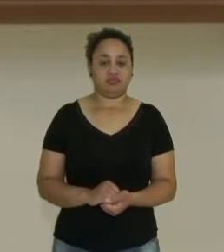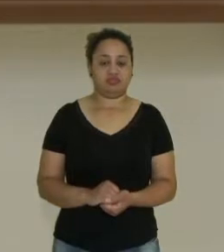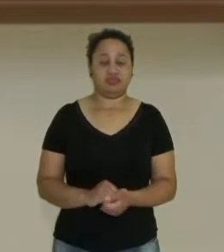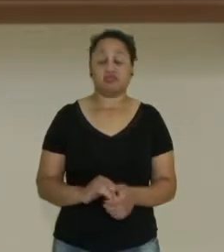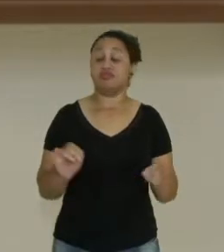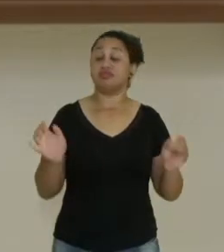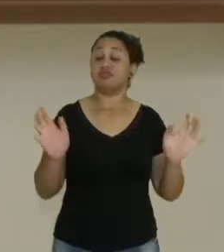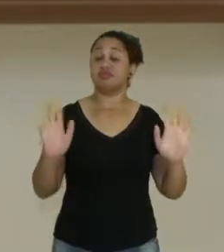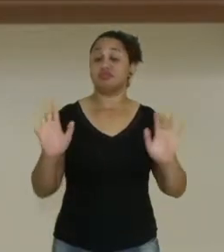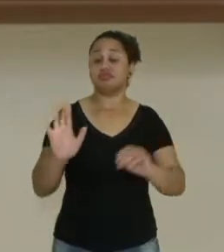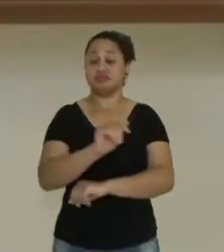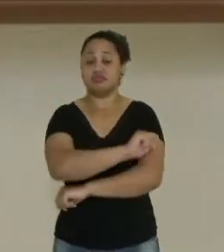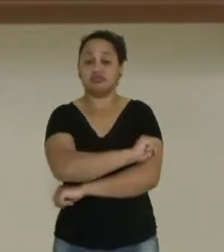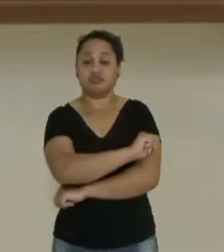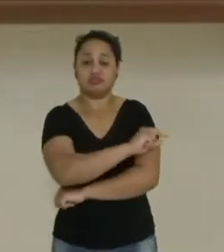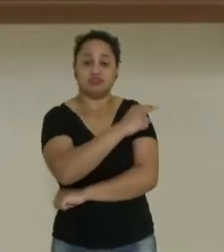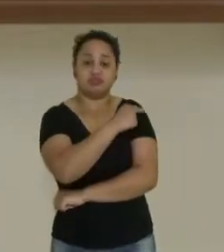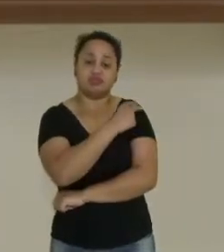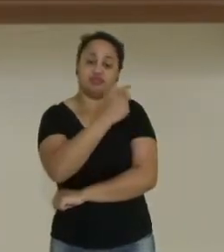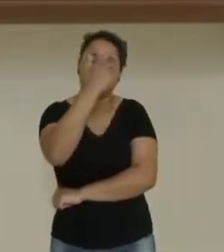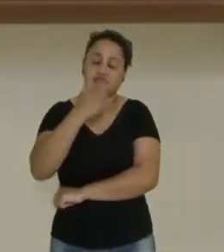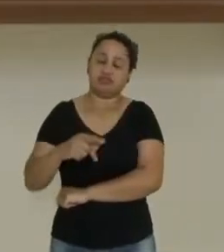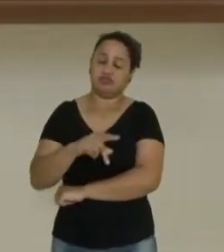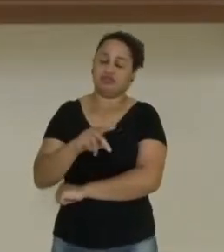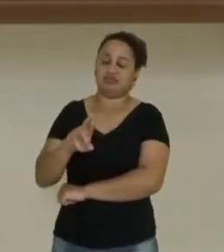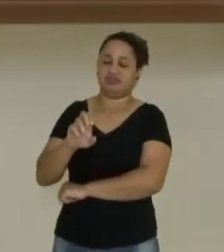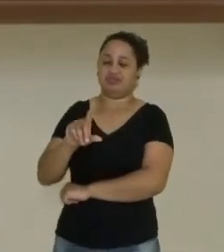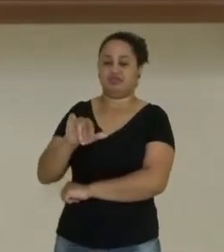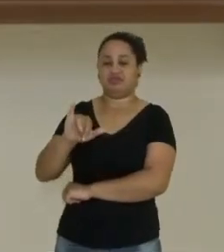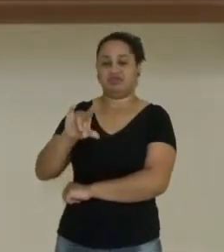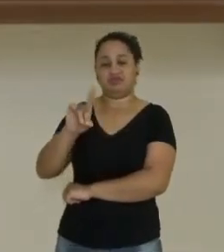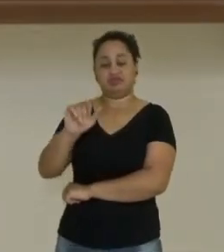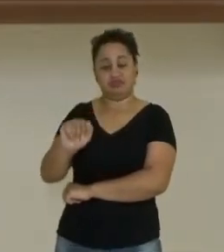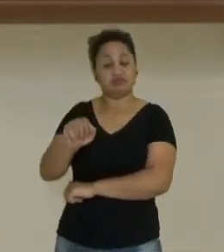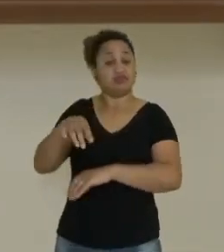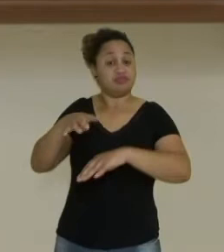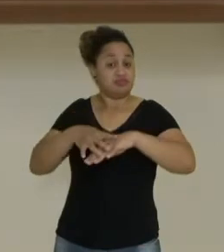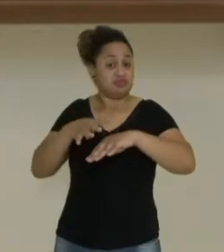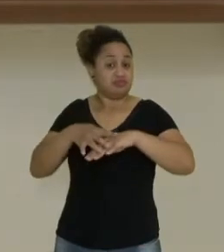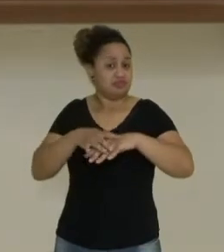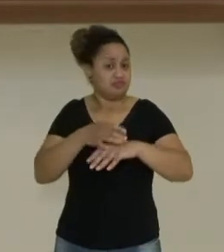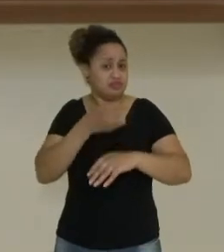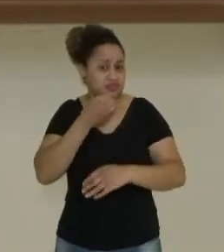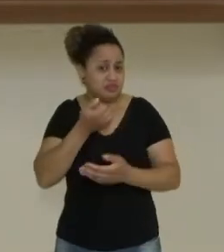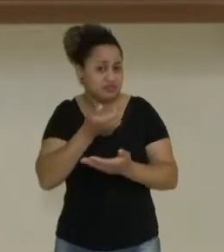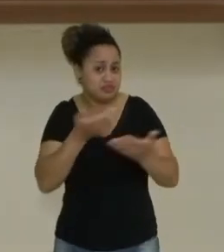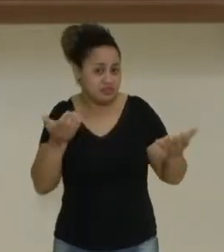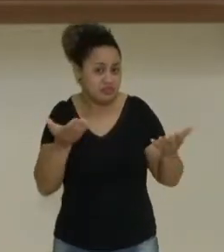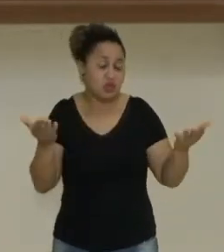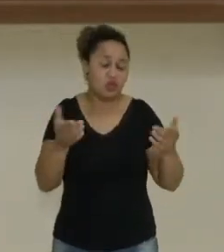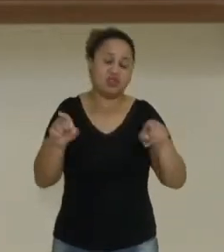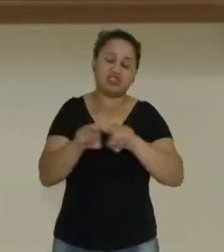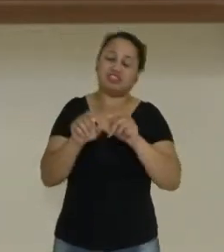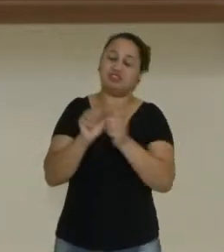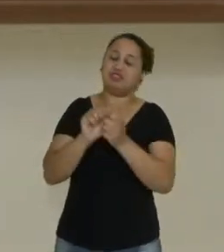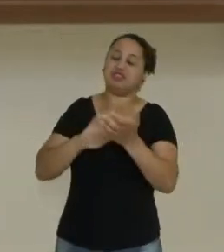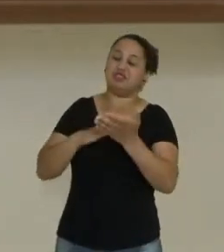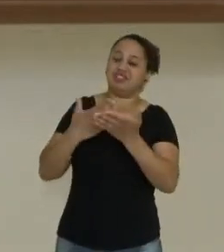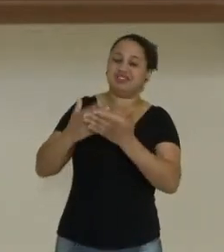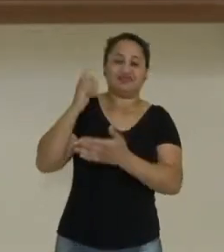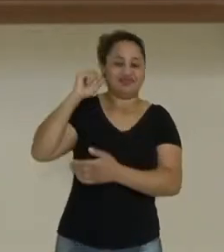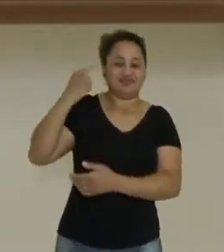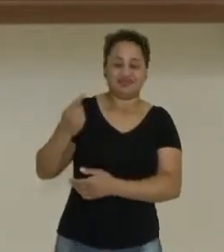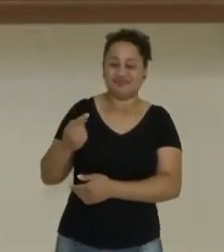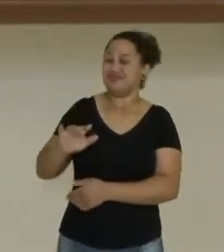Olá, estudantes da segunda série. Eu sou a professora Railda de Matemática. Tudo bem com vocês? Hoje teremos aí a Jéssica nos